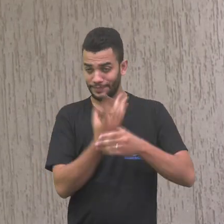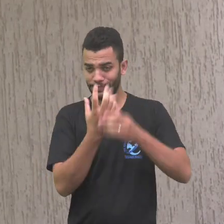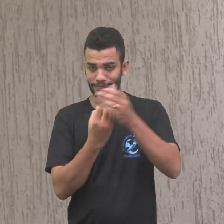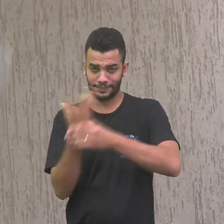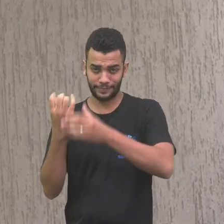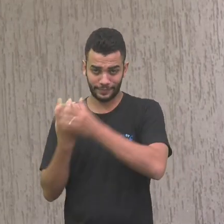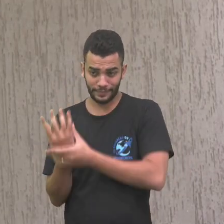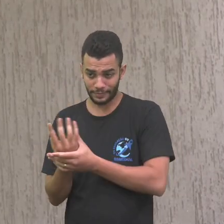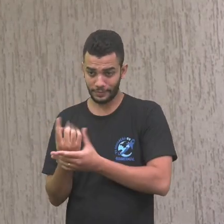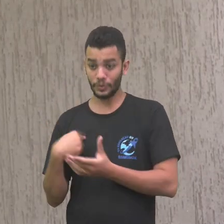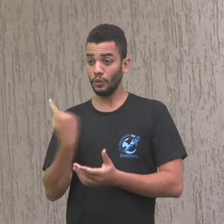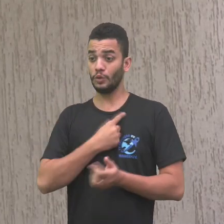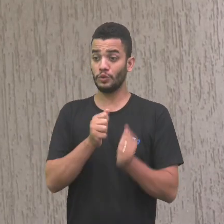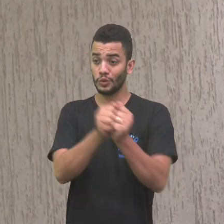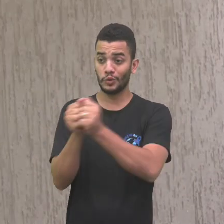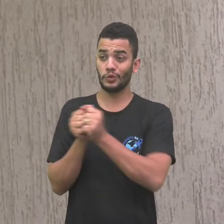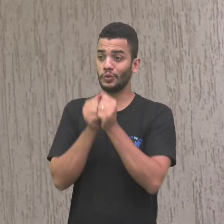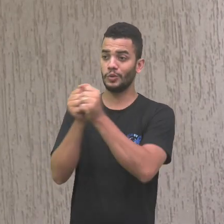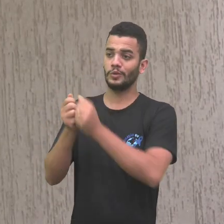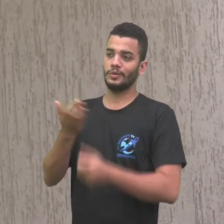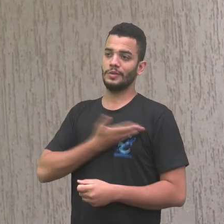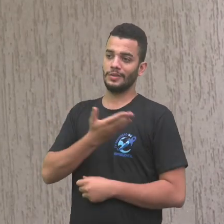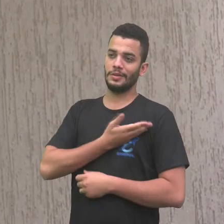quem é as minhas meninas que estão aí.